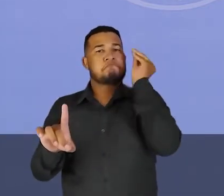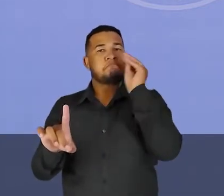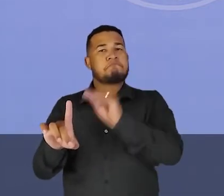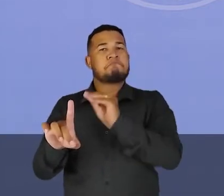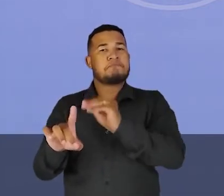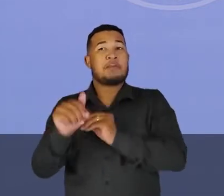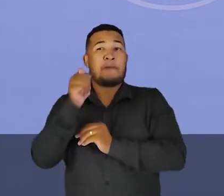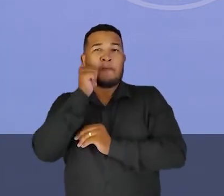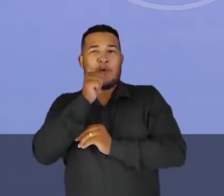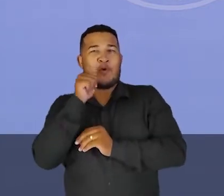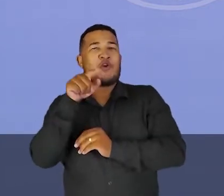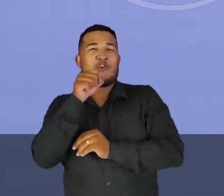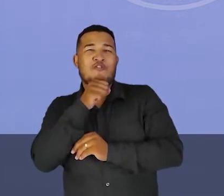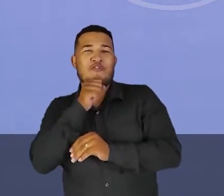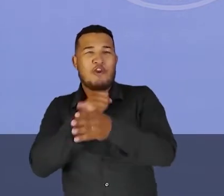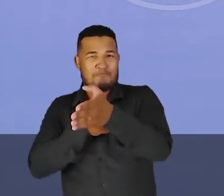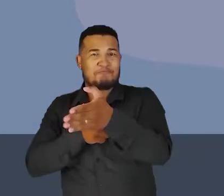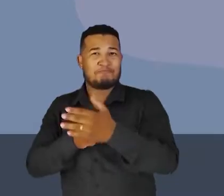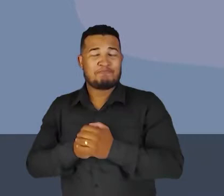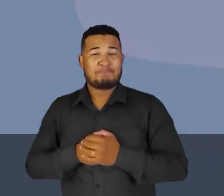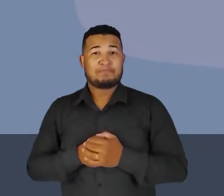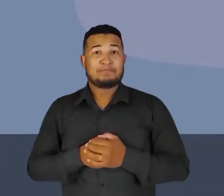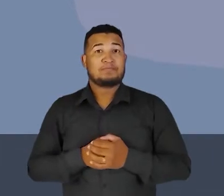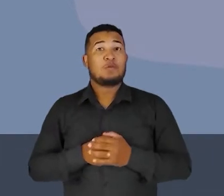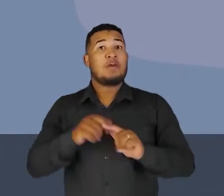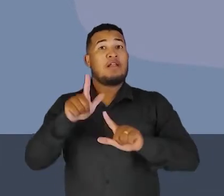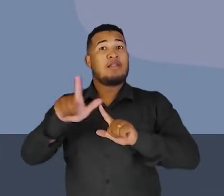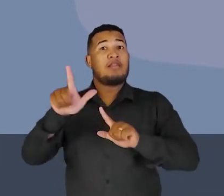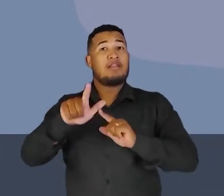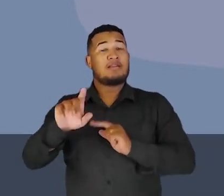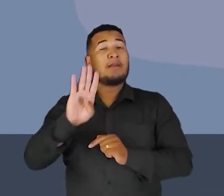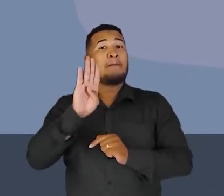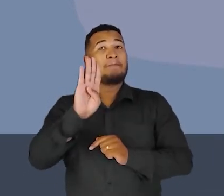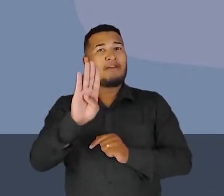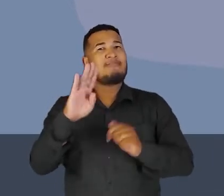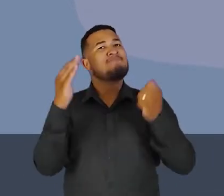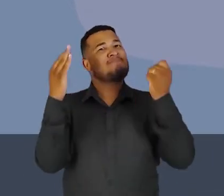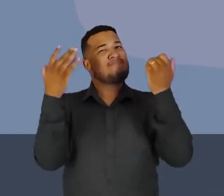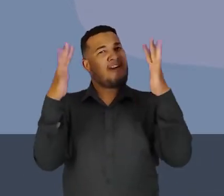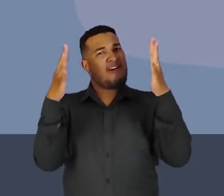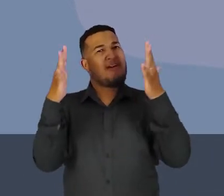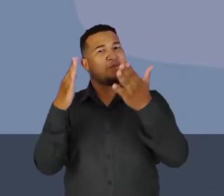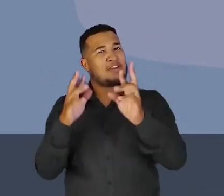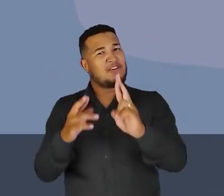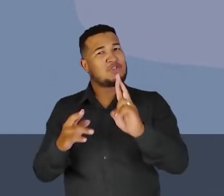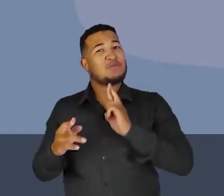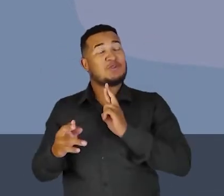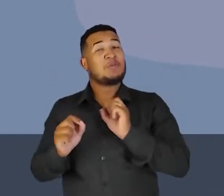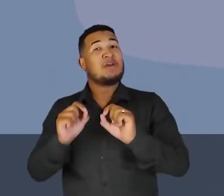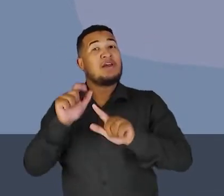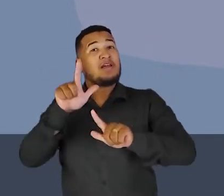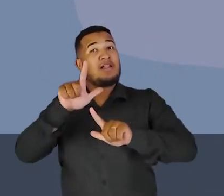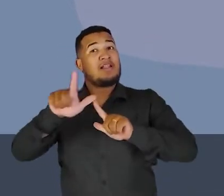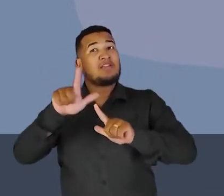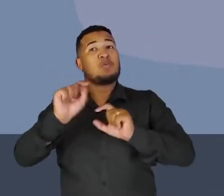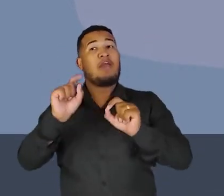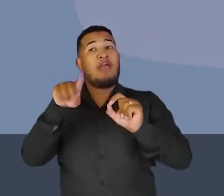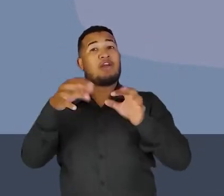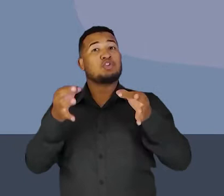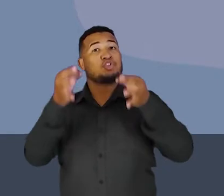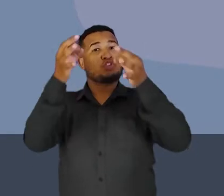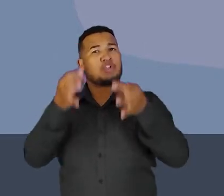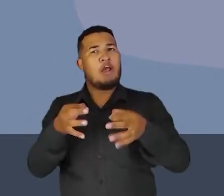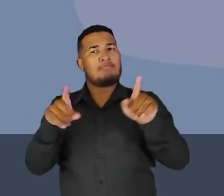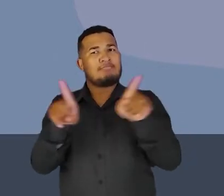a essa senhora? Letra B. Parabéns para você que respondeu a